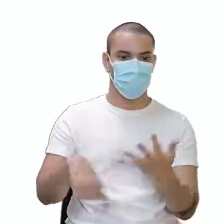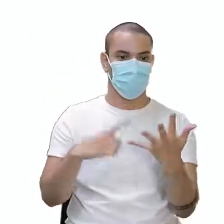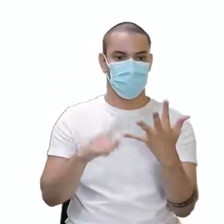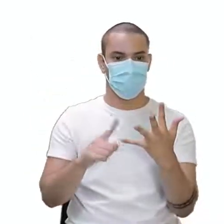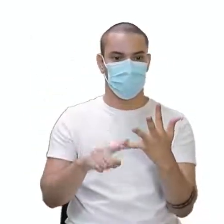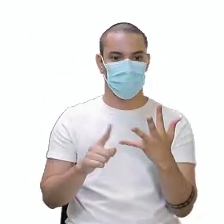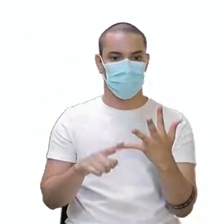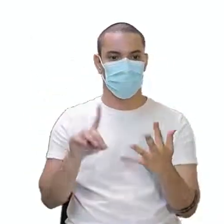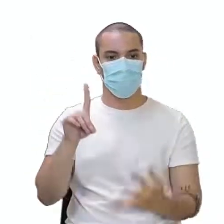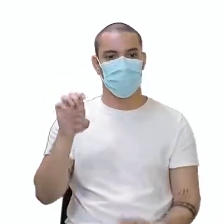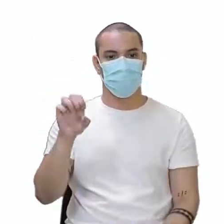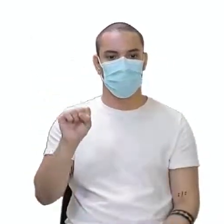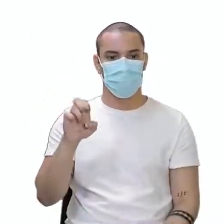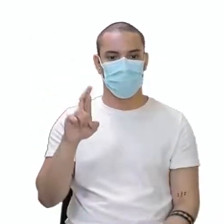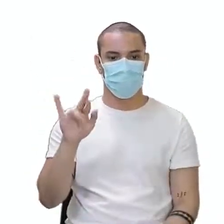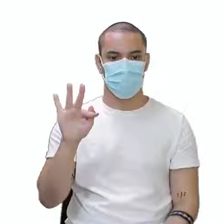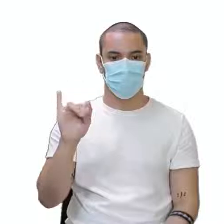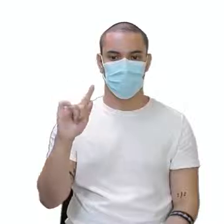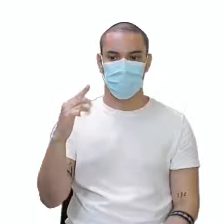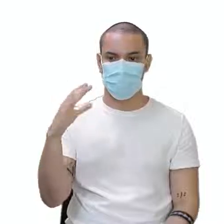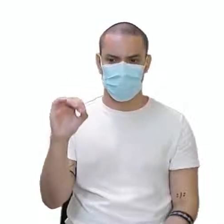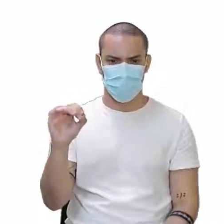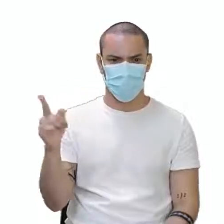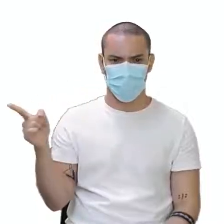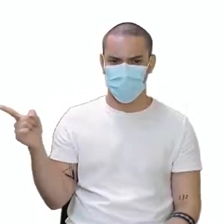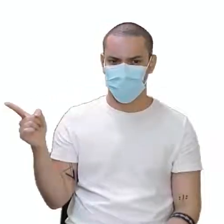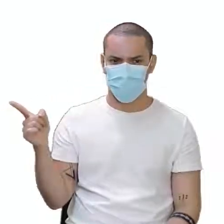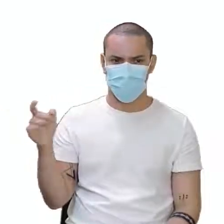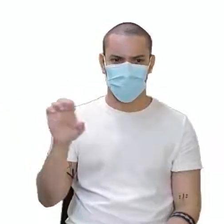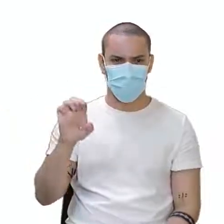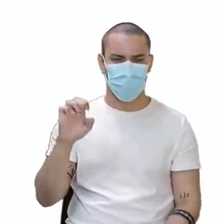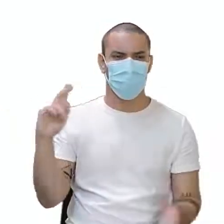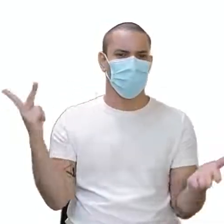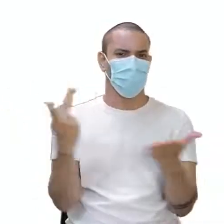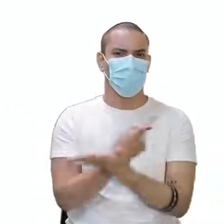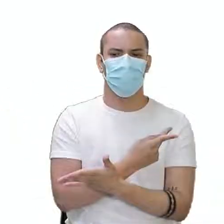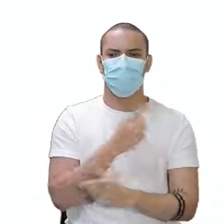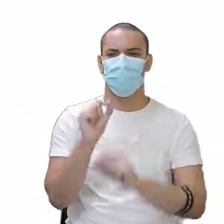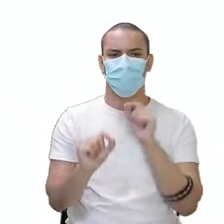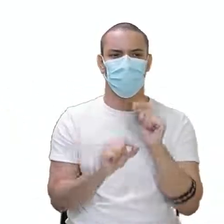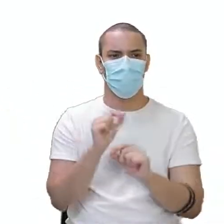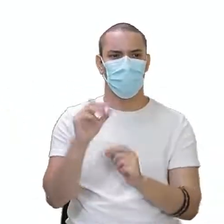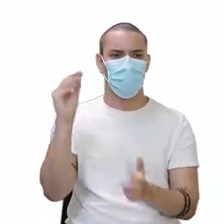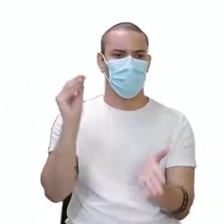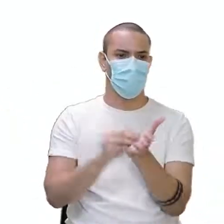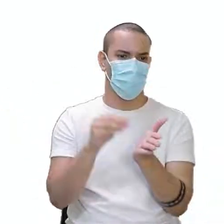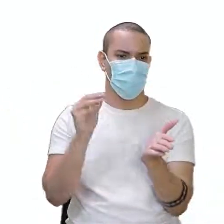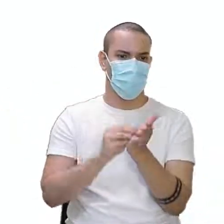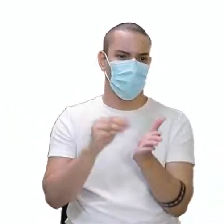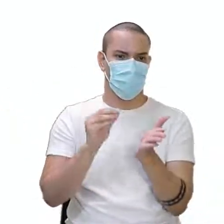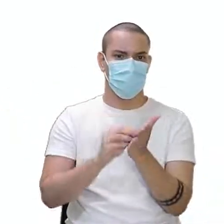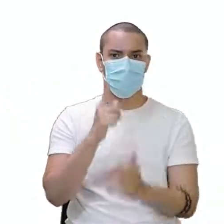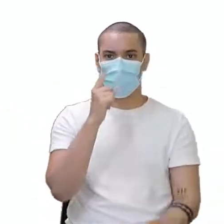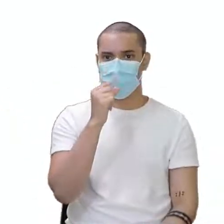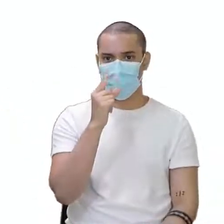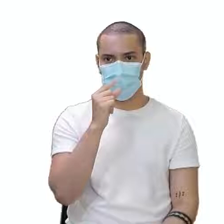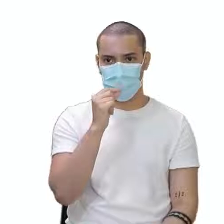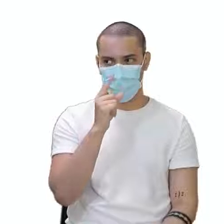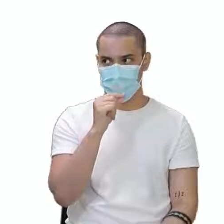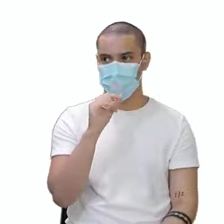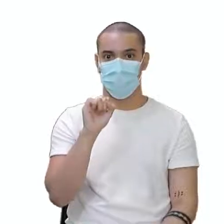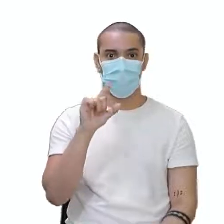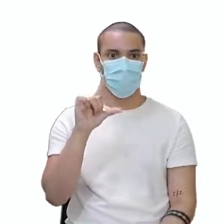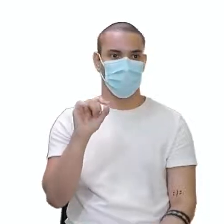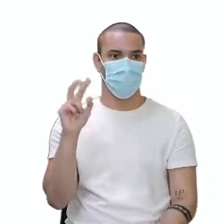E, desertificação. Olha, desertificação já é aquele fenômeno que vai acontecer com a ausência, escassez da água. O solo vai